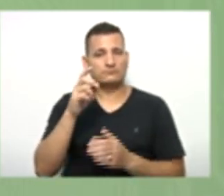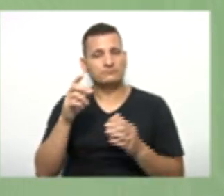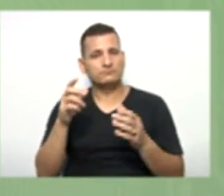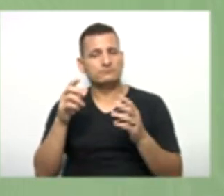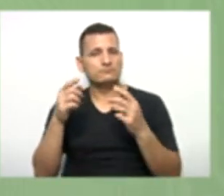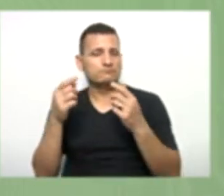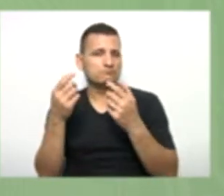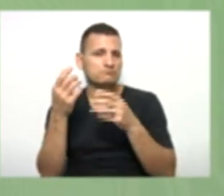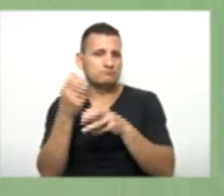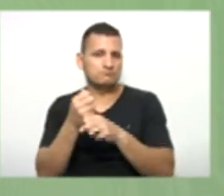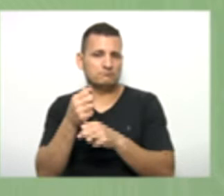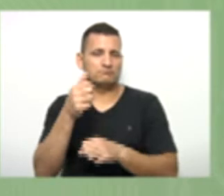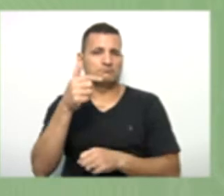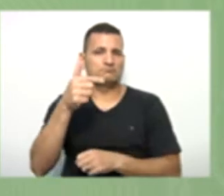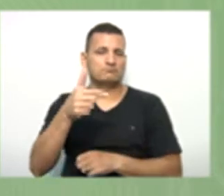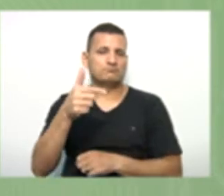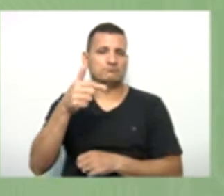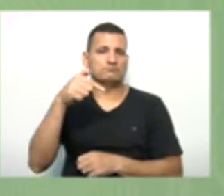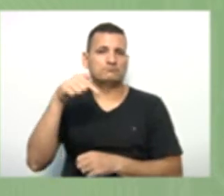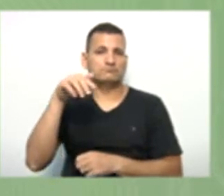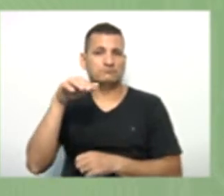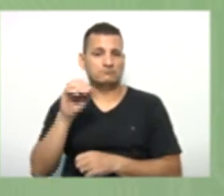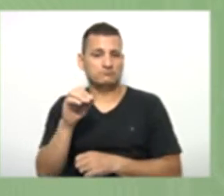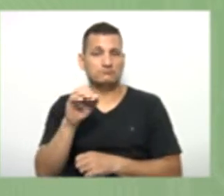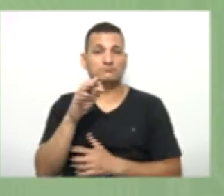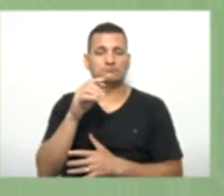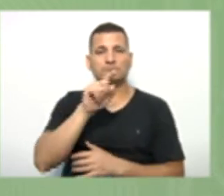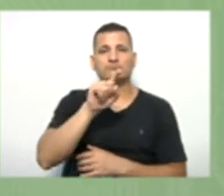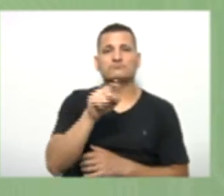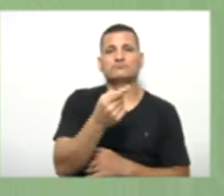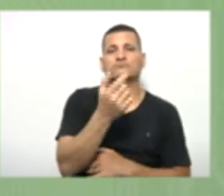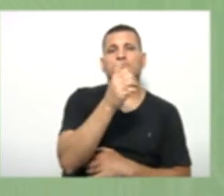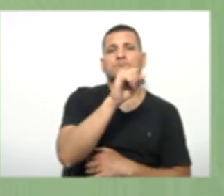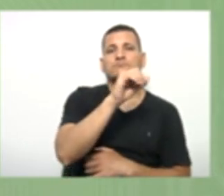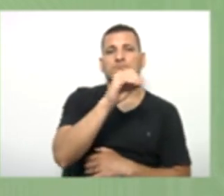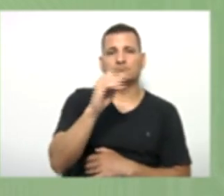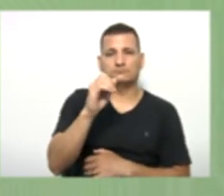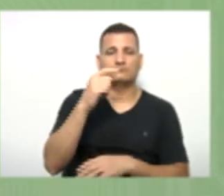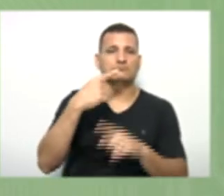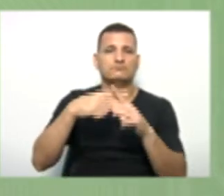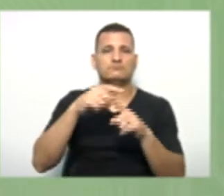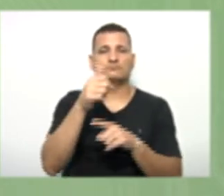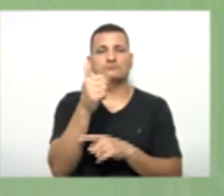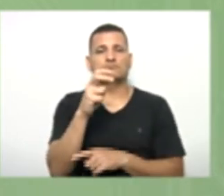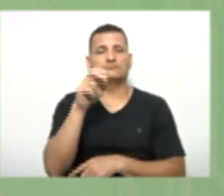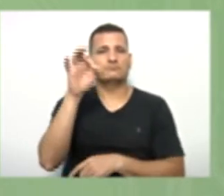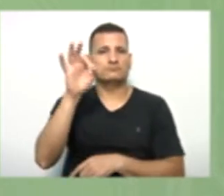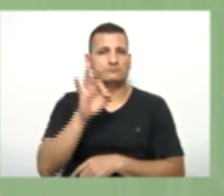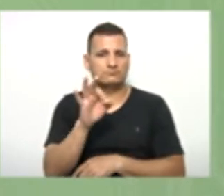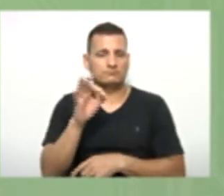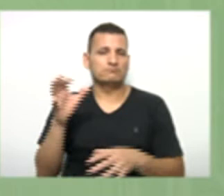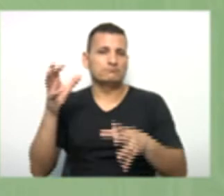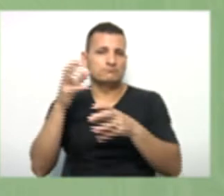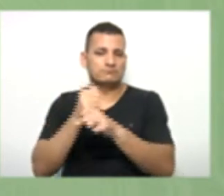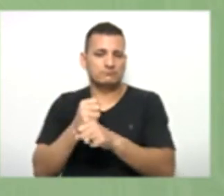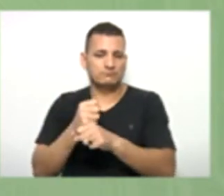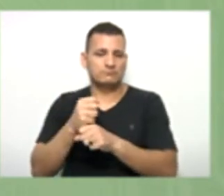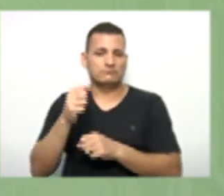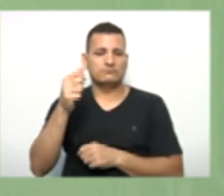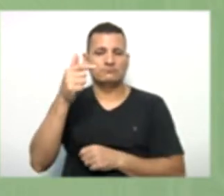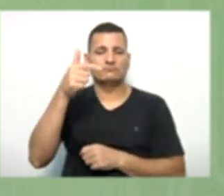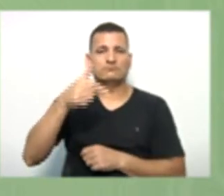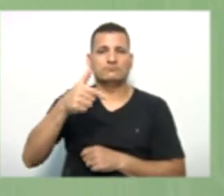a 270. Ou seja, o valor de 1.800 vezes os 15% gerou esse total